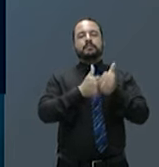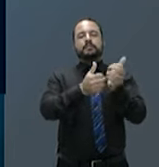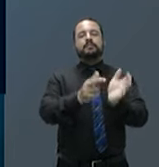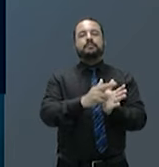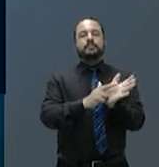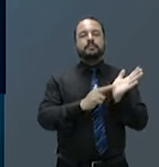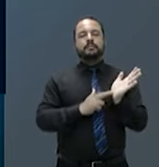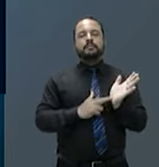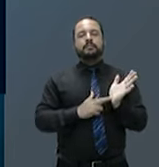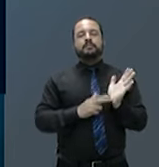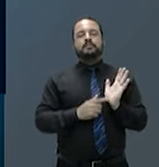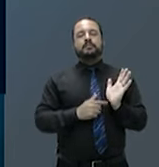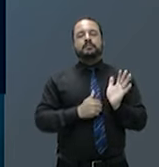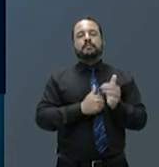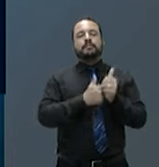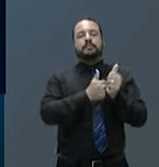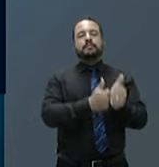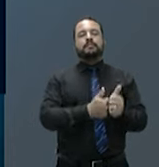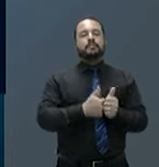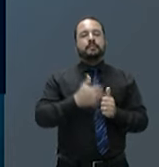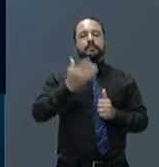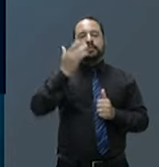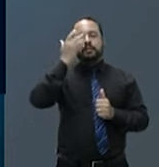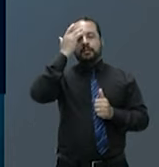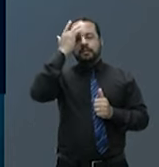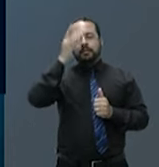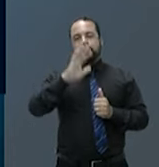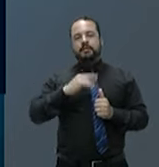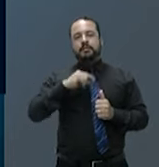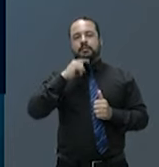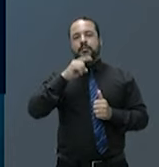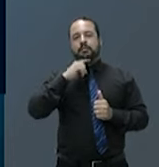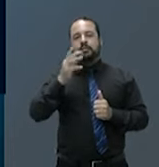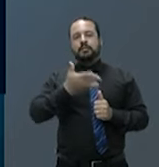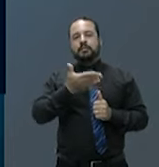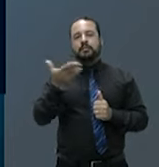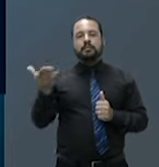este realmente será fácil se ninguém mais tiver.